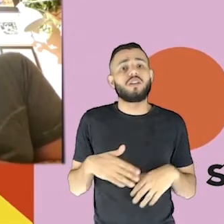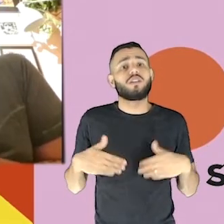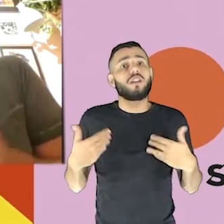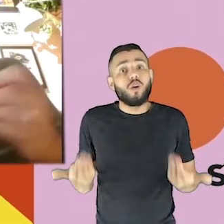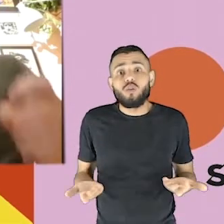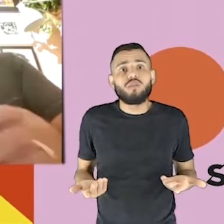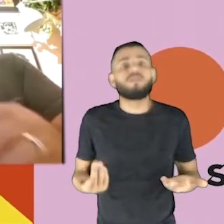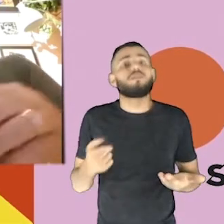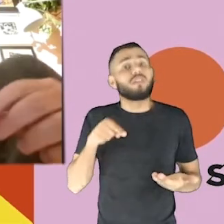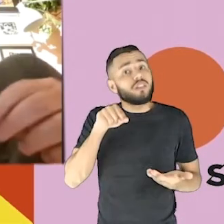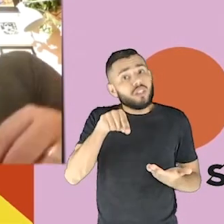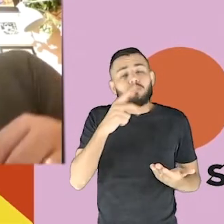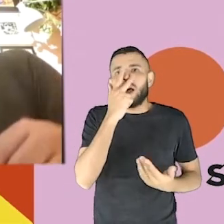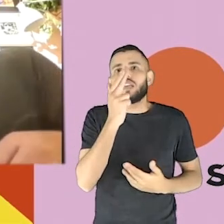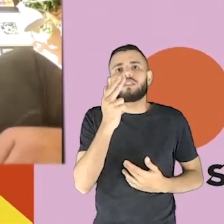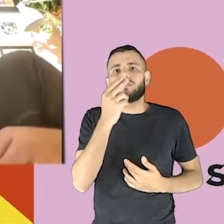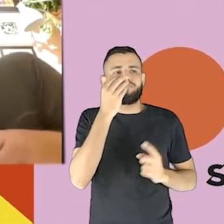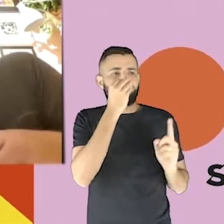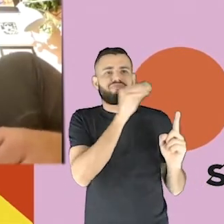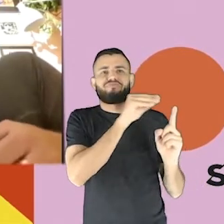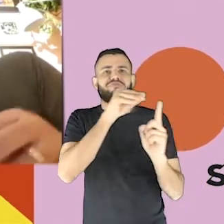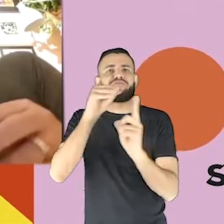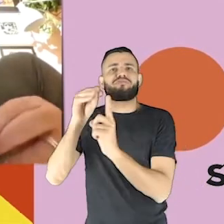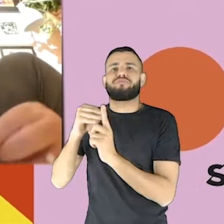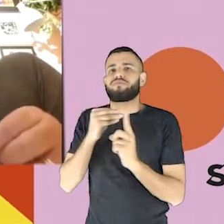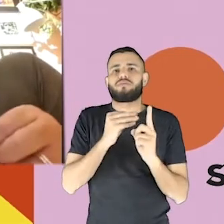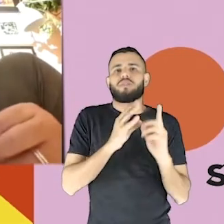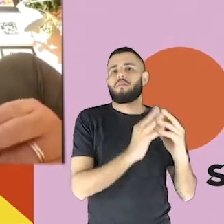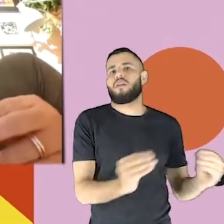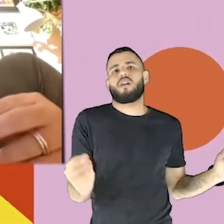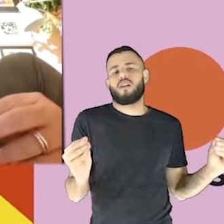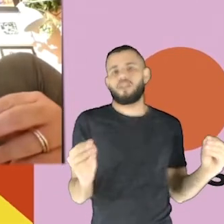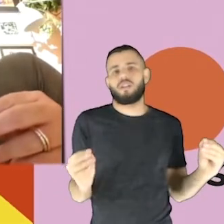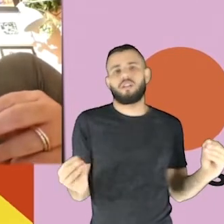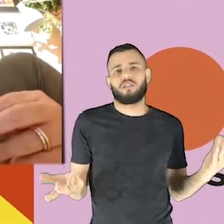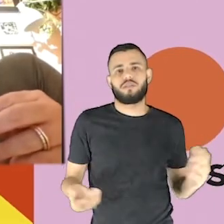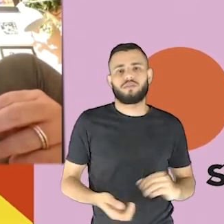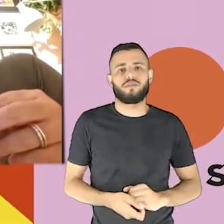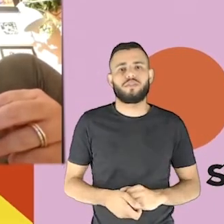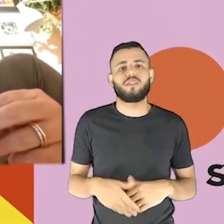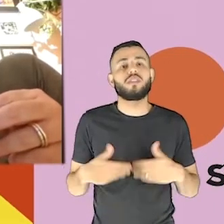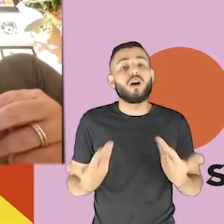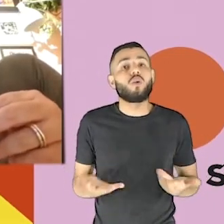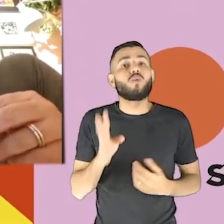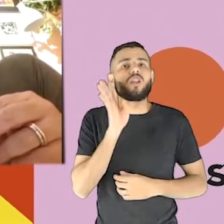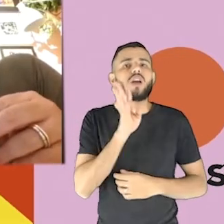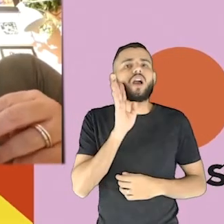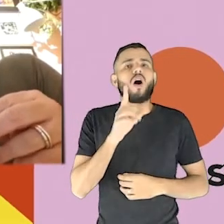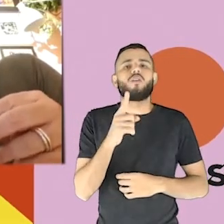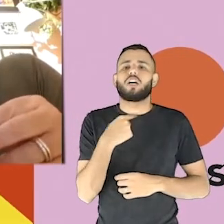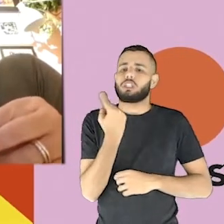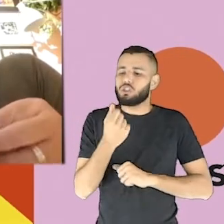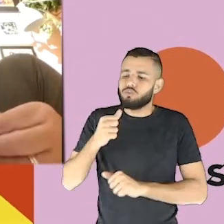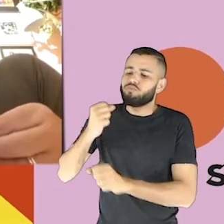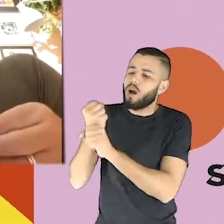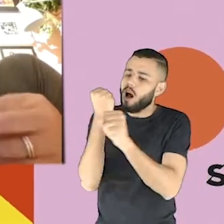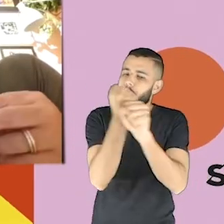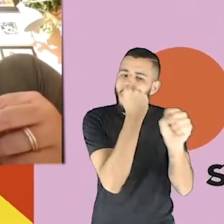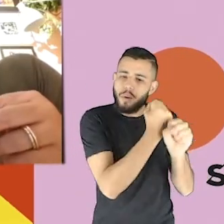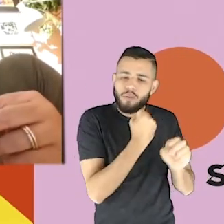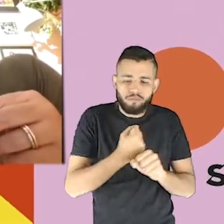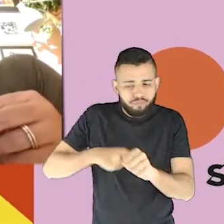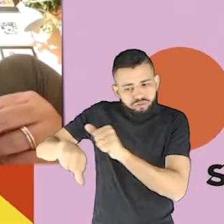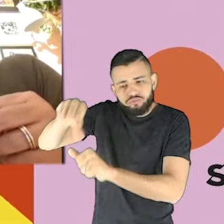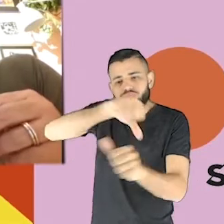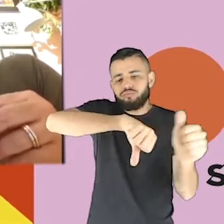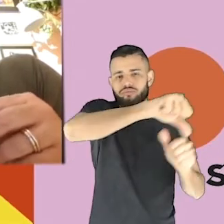Então, é isso que é o lance da invisibilização. Então, eu acho que o que seria legal é fazer uma reestruturação. E para